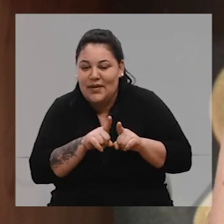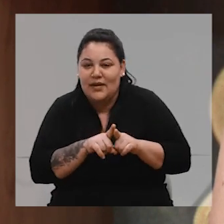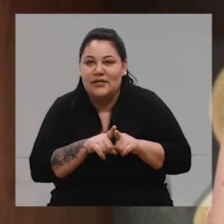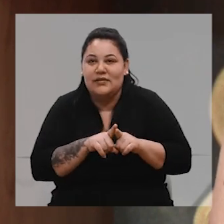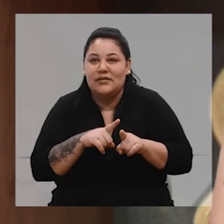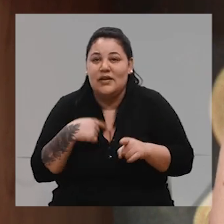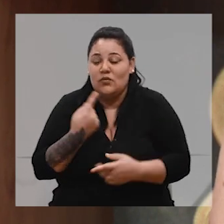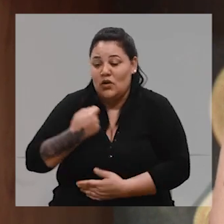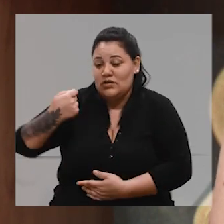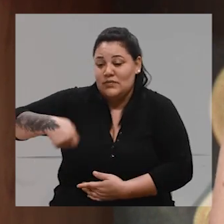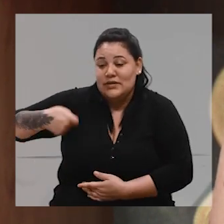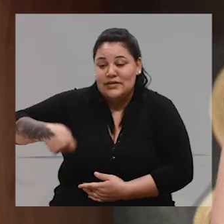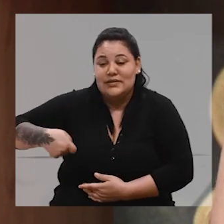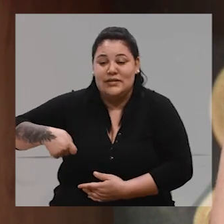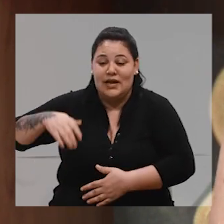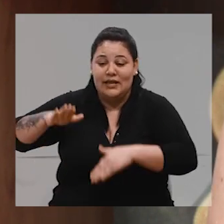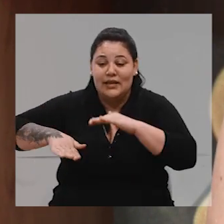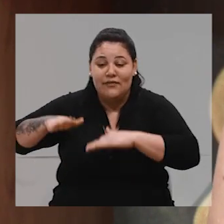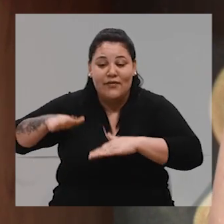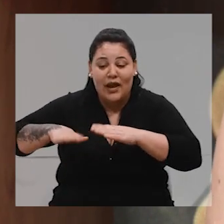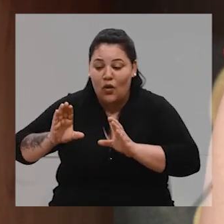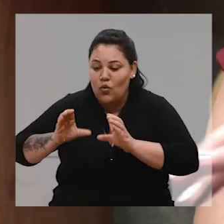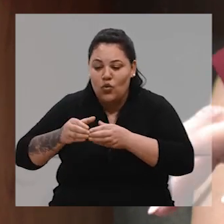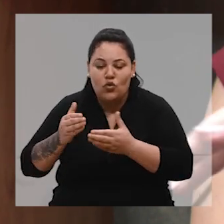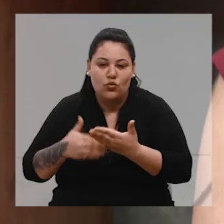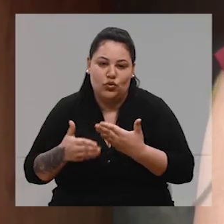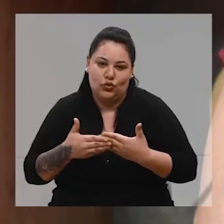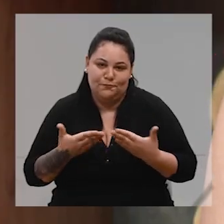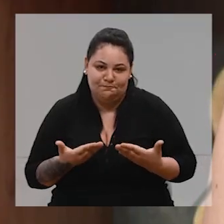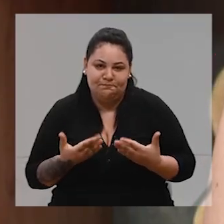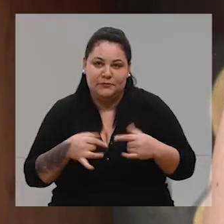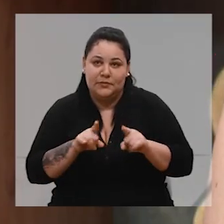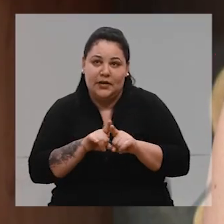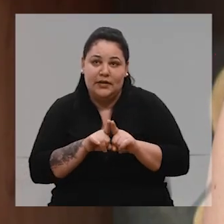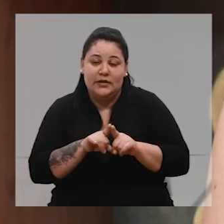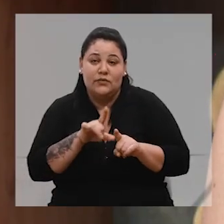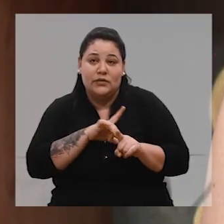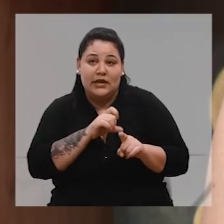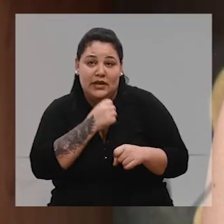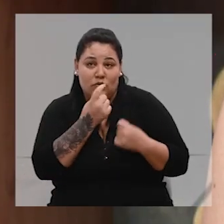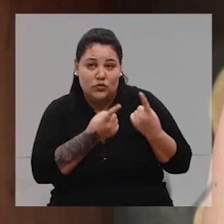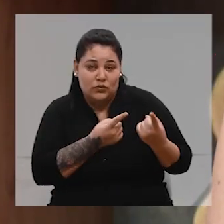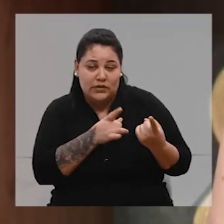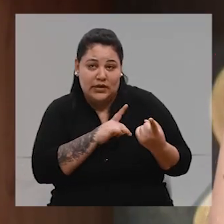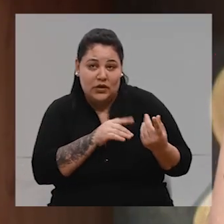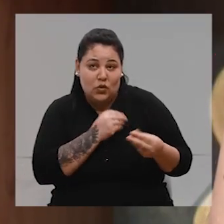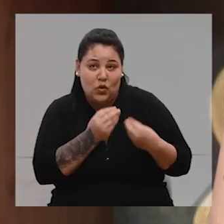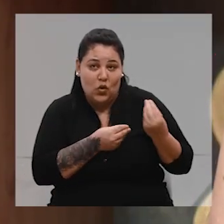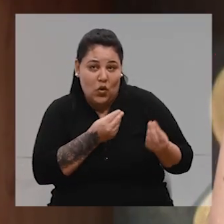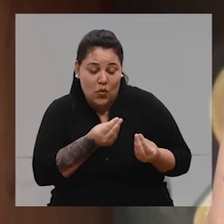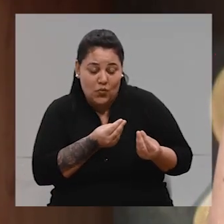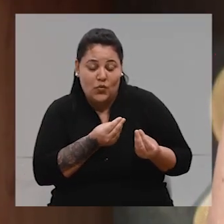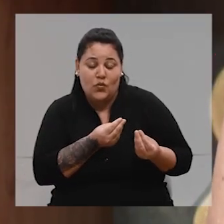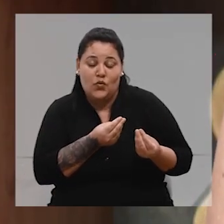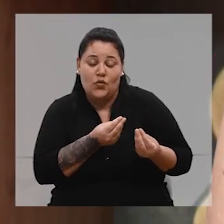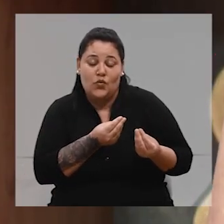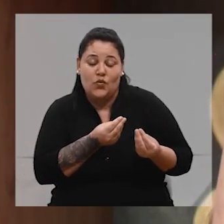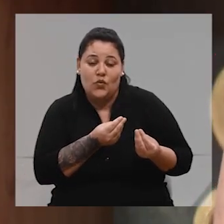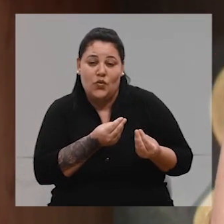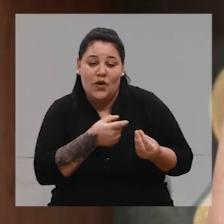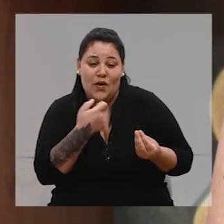muita dificuldade, então elas têm que acabar nivelando a turma toda. Então aqueles que teriam condições de